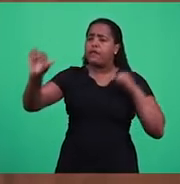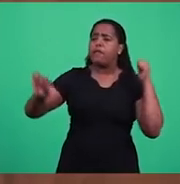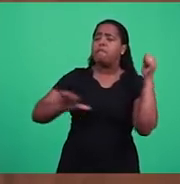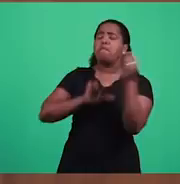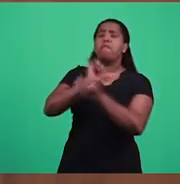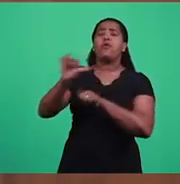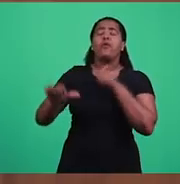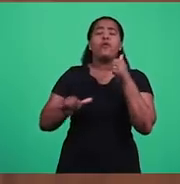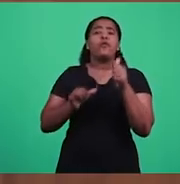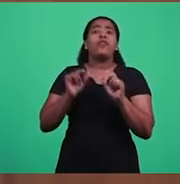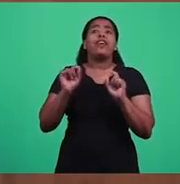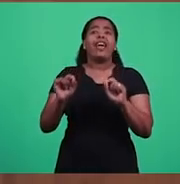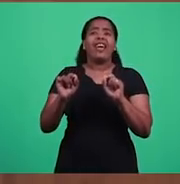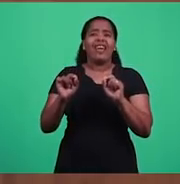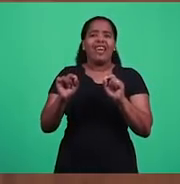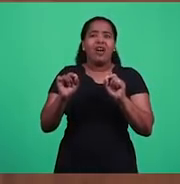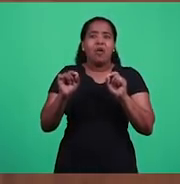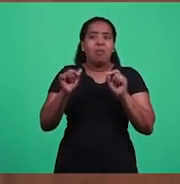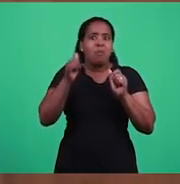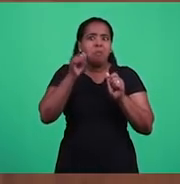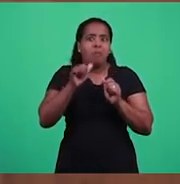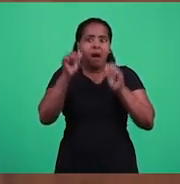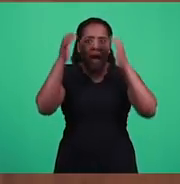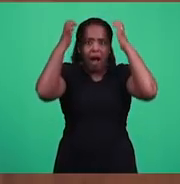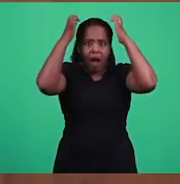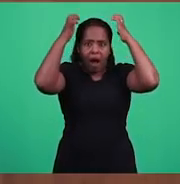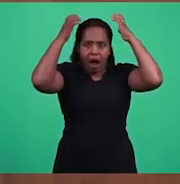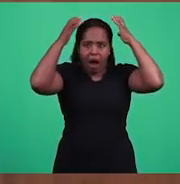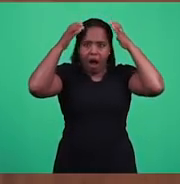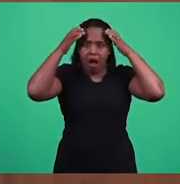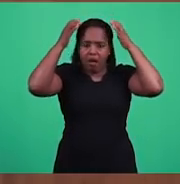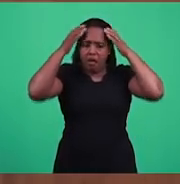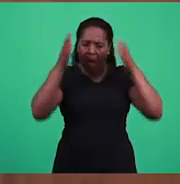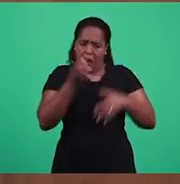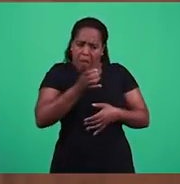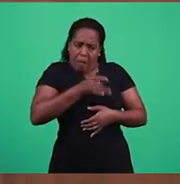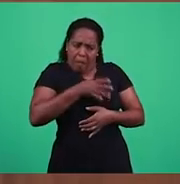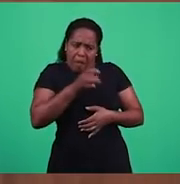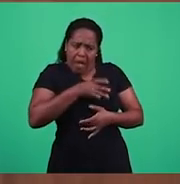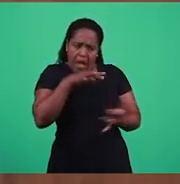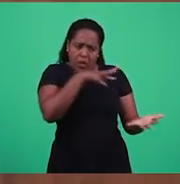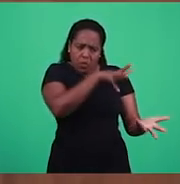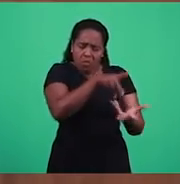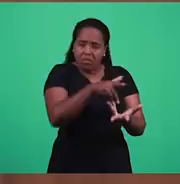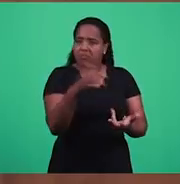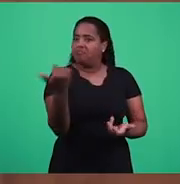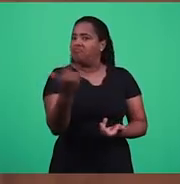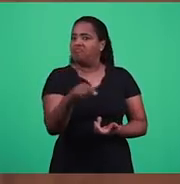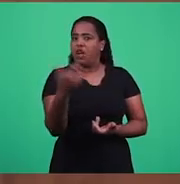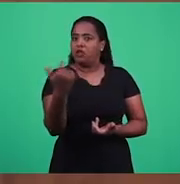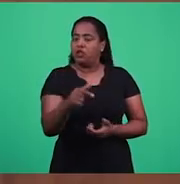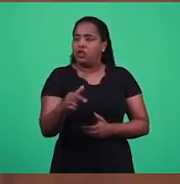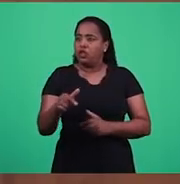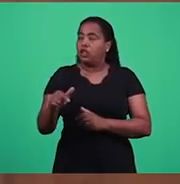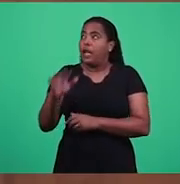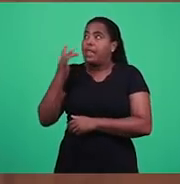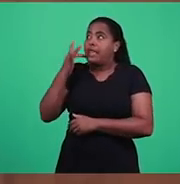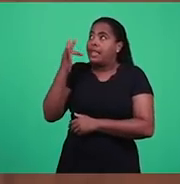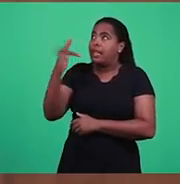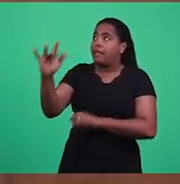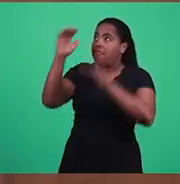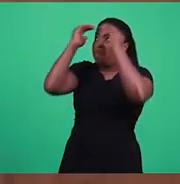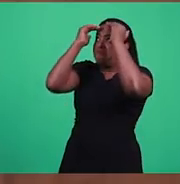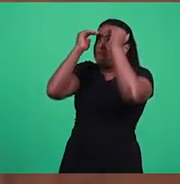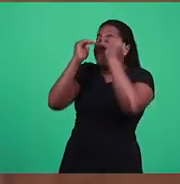rainha. E ela não temia nada do mundo, ela só temia e obedecia ao Senhor. E